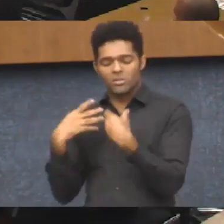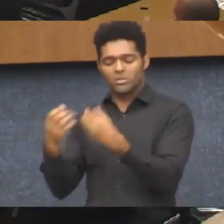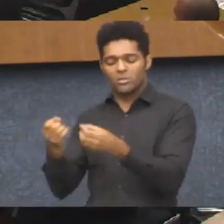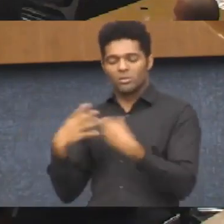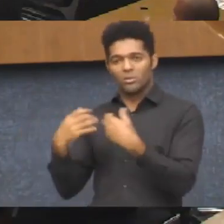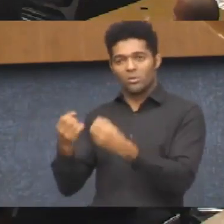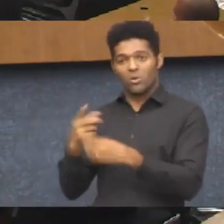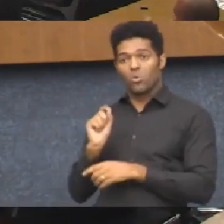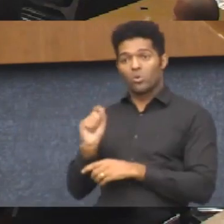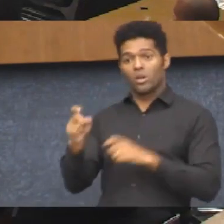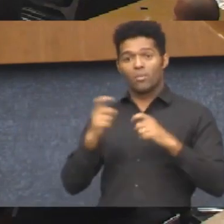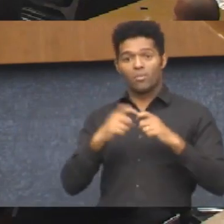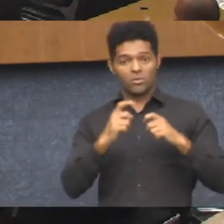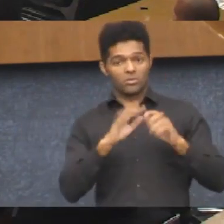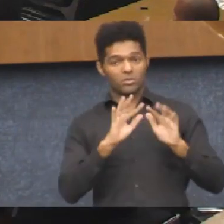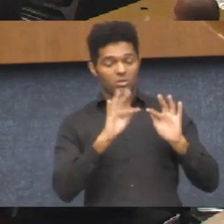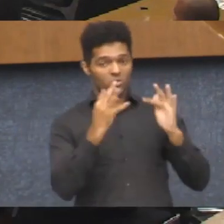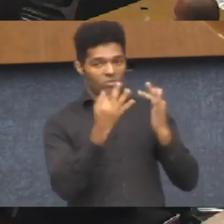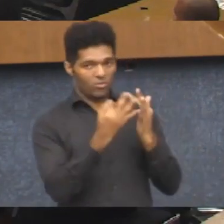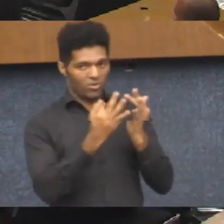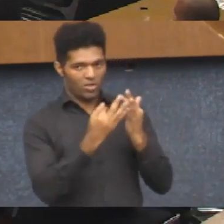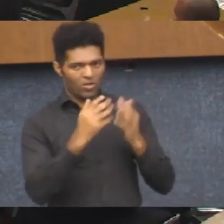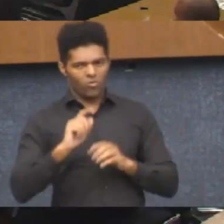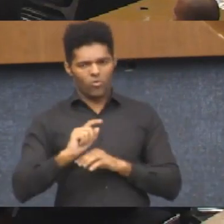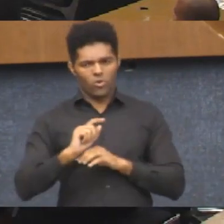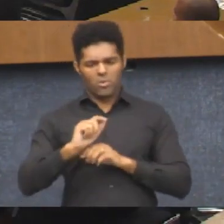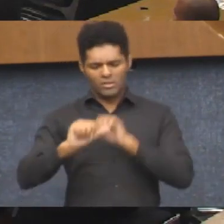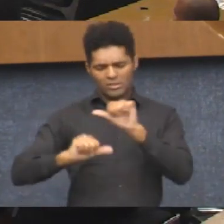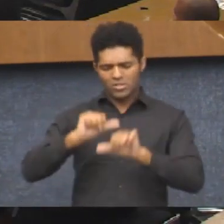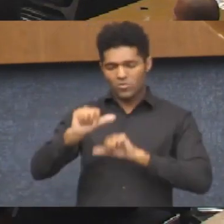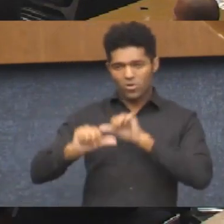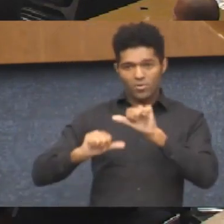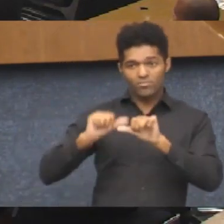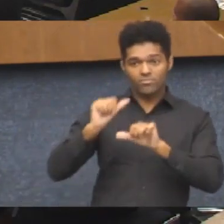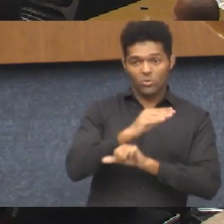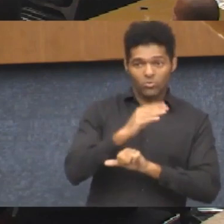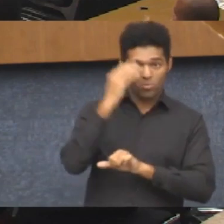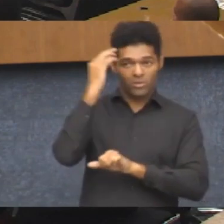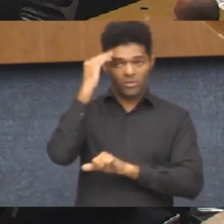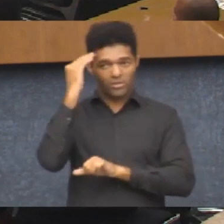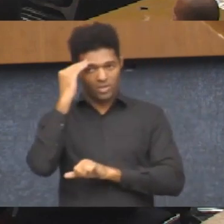E talvez foi a virada de chave, assim, enquanto estudante e também